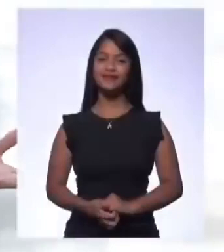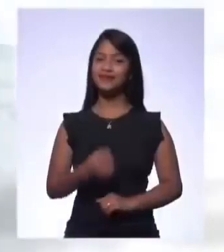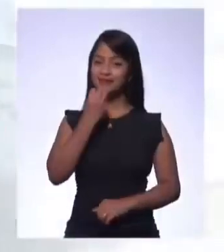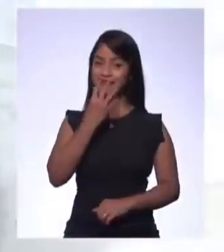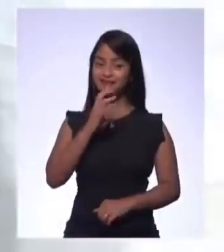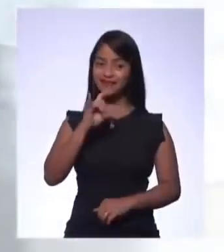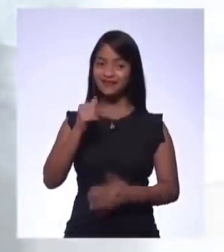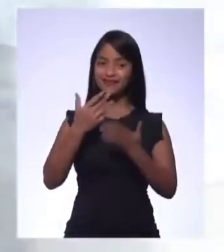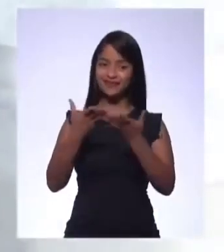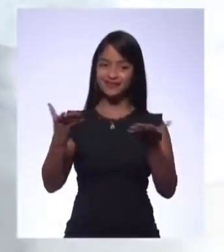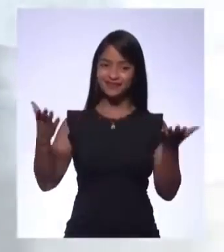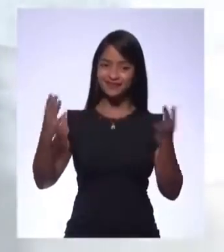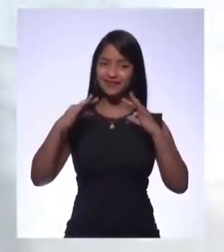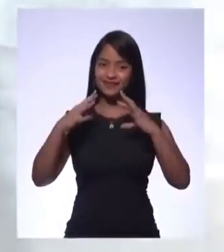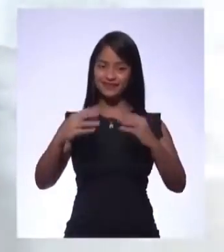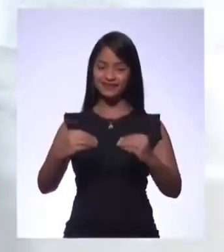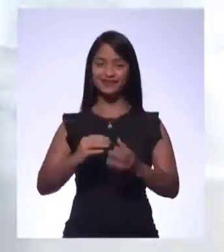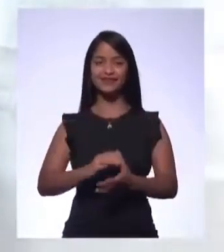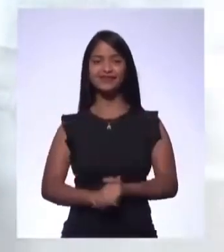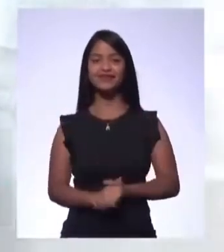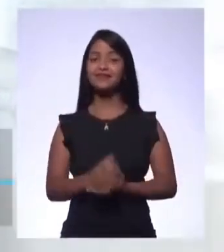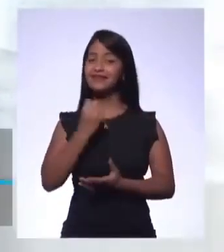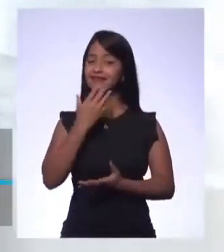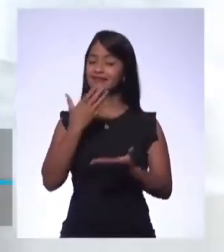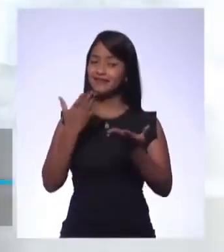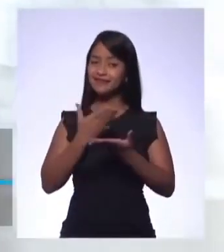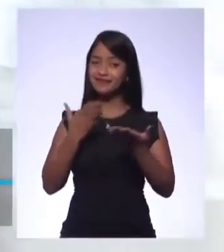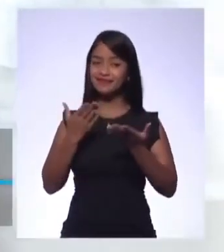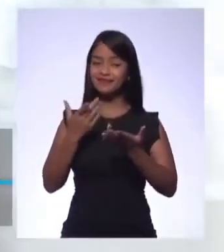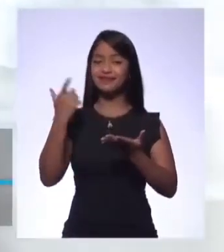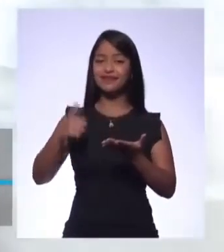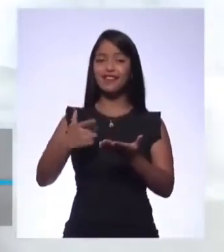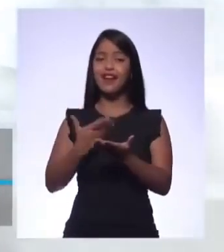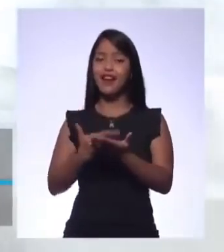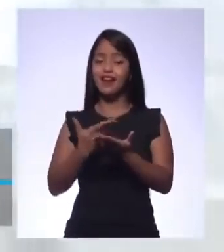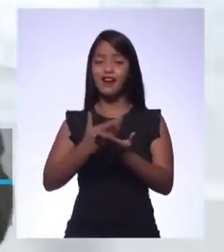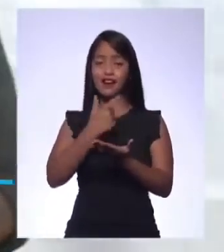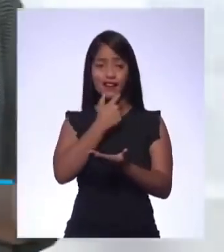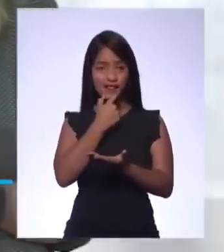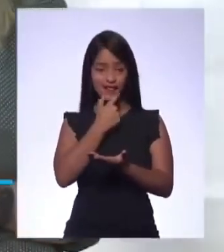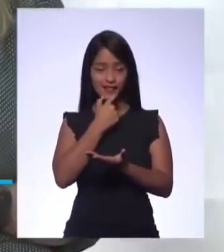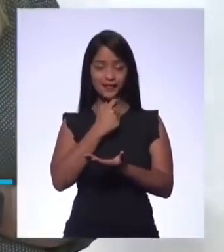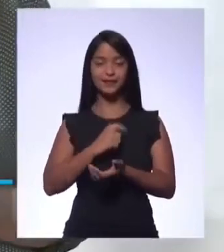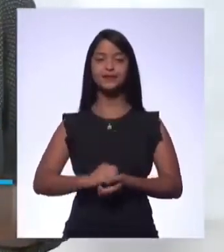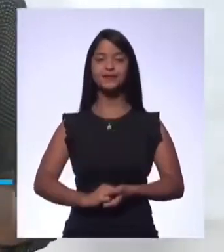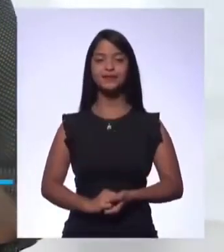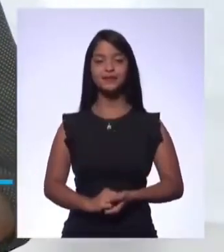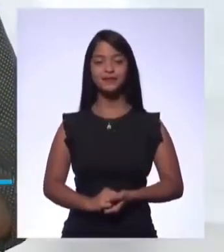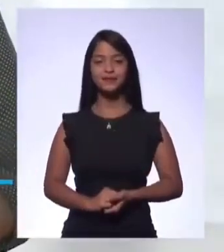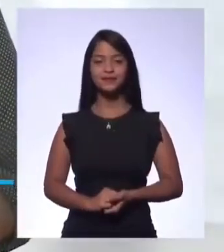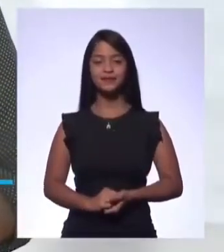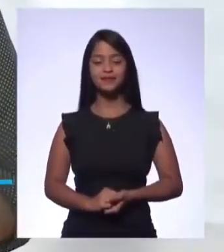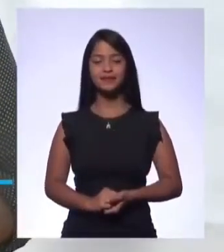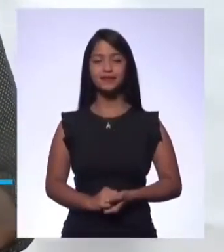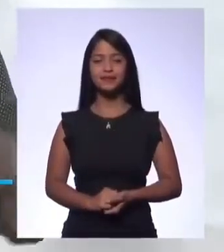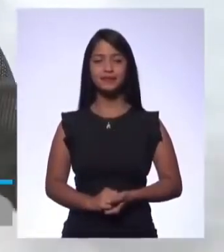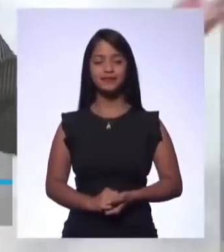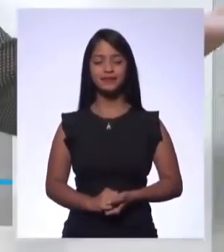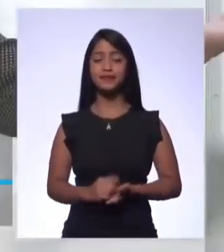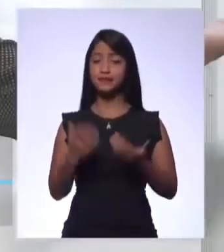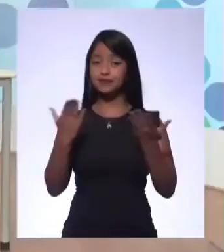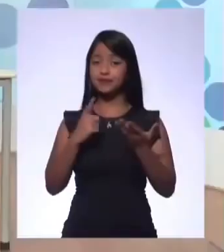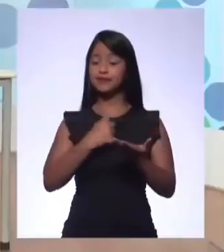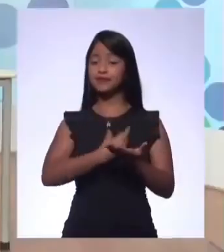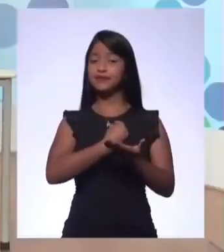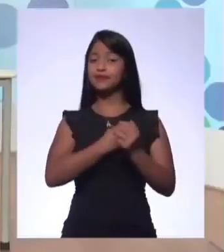Good morning, everybody. Bom dia, pessoal. Welcome to our English class. Seja bem-vindo à nossa aula de inglês. With me, comigo,